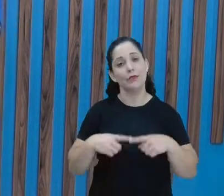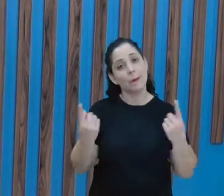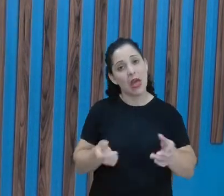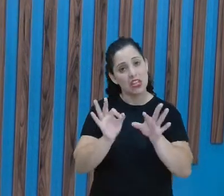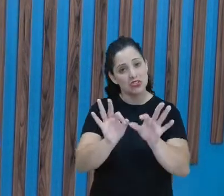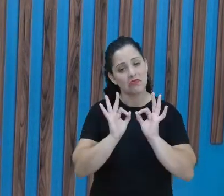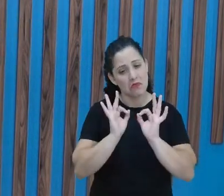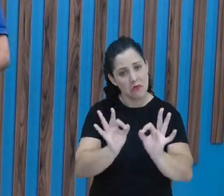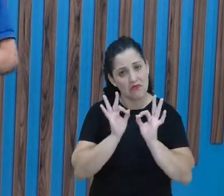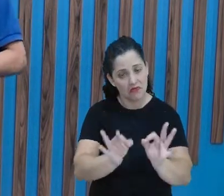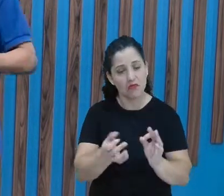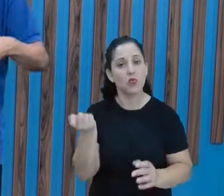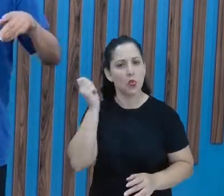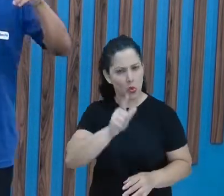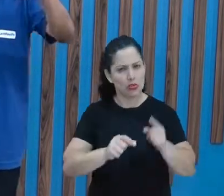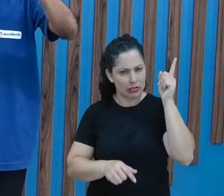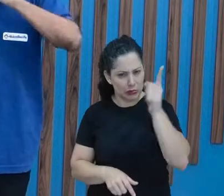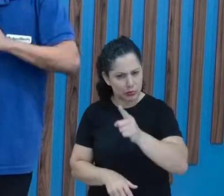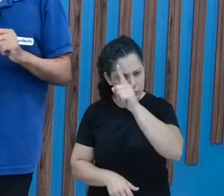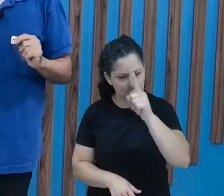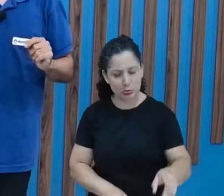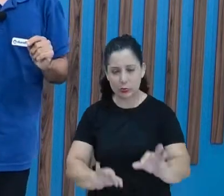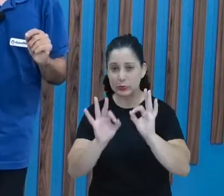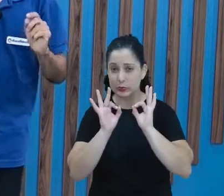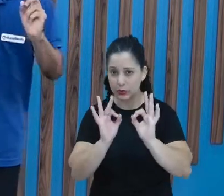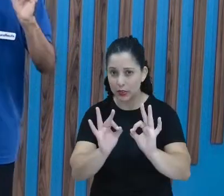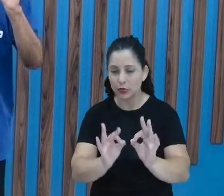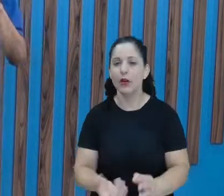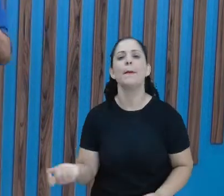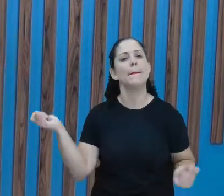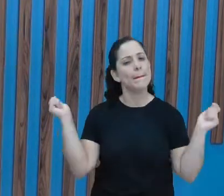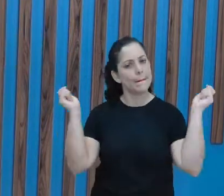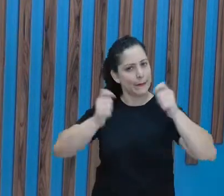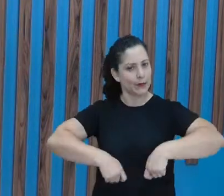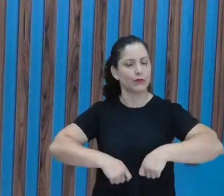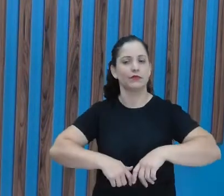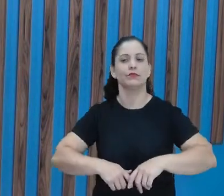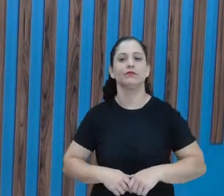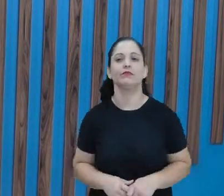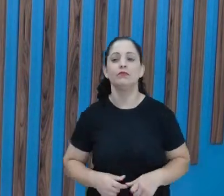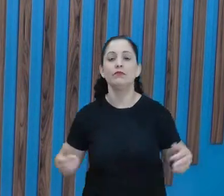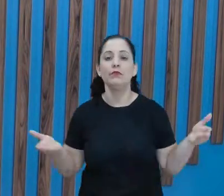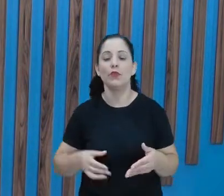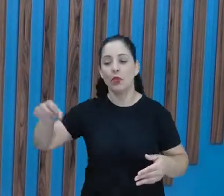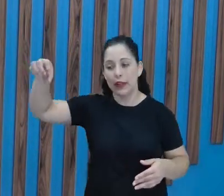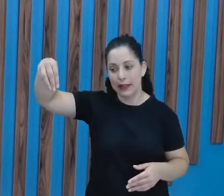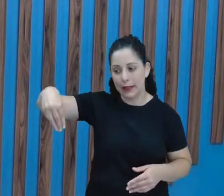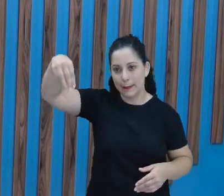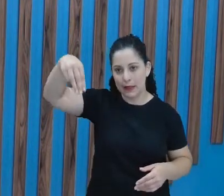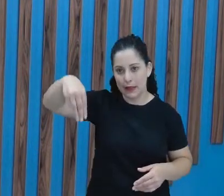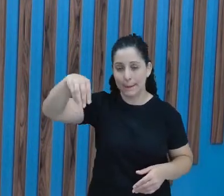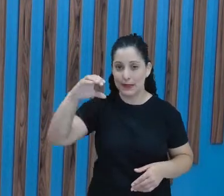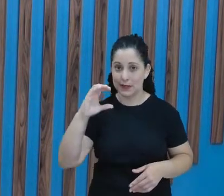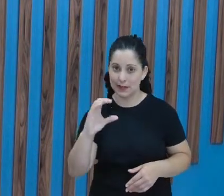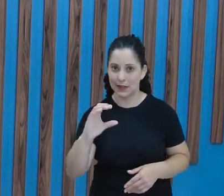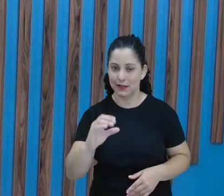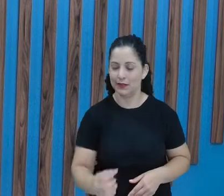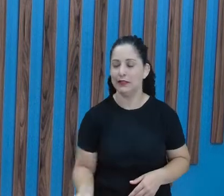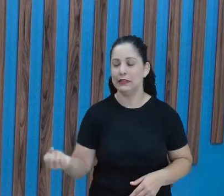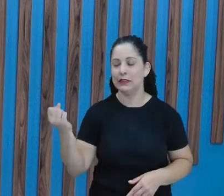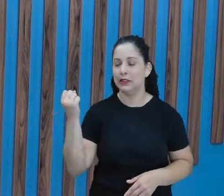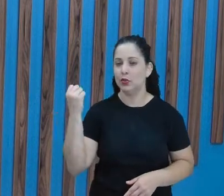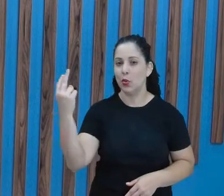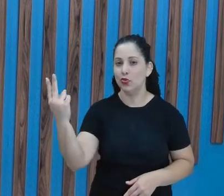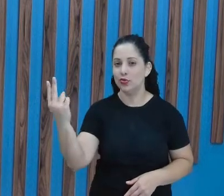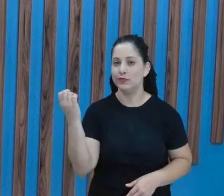depois faz dois de novo. Tá bom? Eu vou tirar o MMC desse daí. MMC de que, Ricardinho? De dois, quatro e cinco.